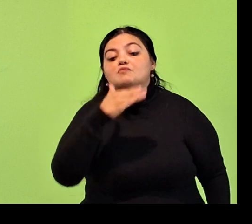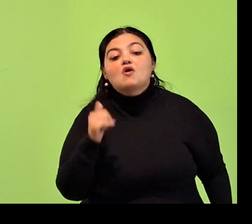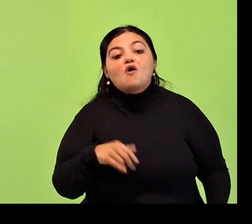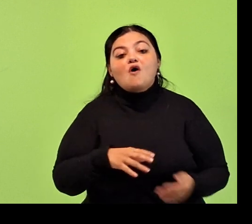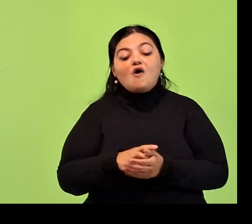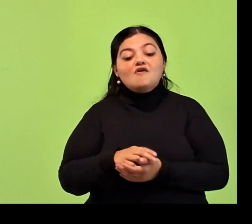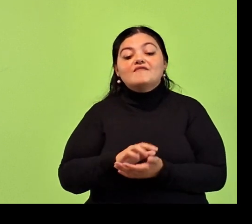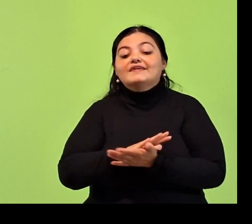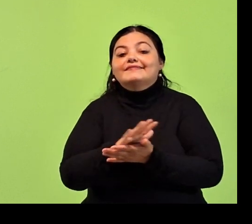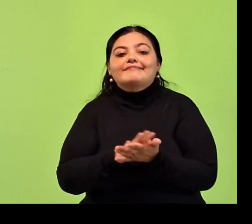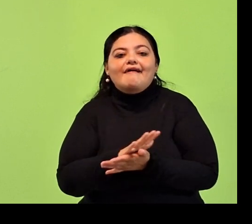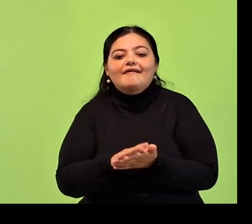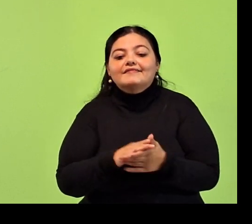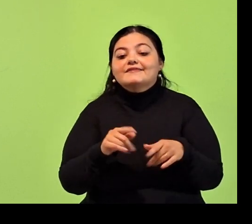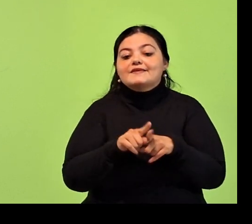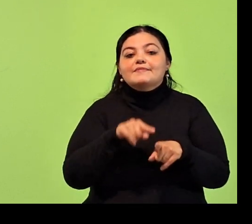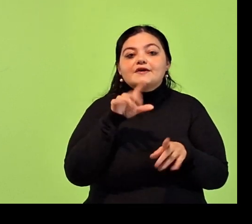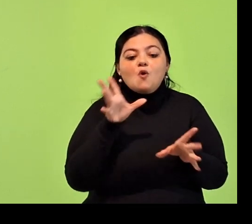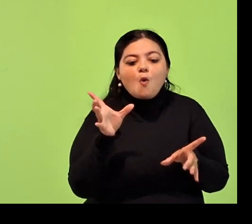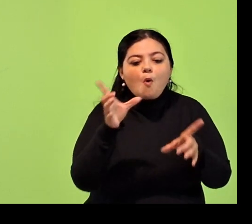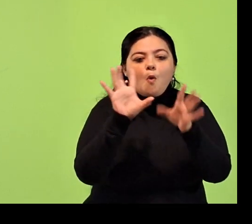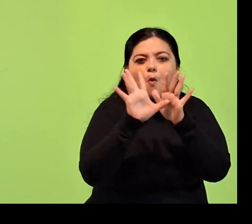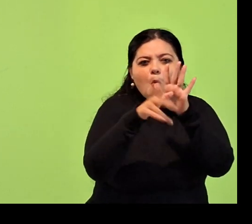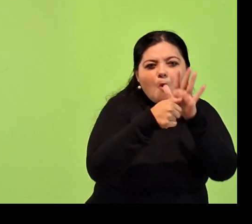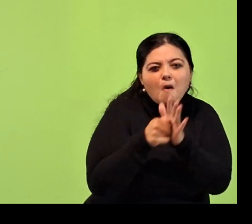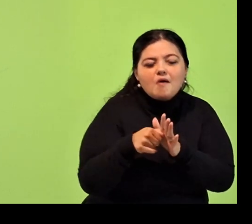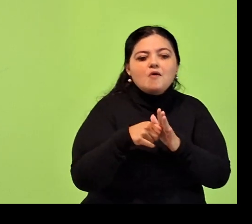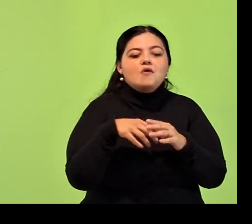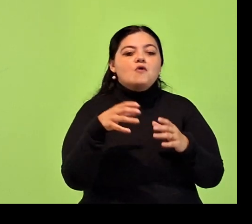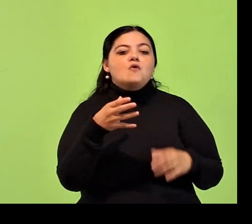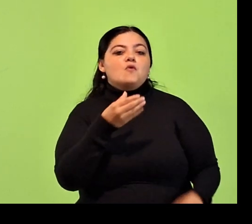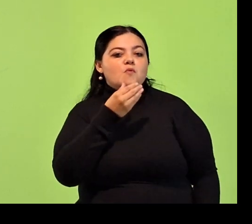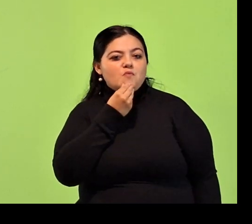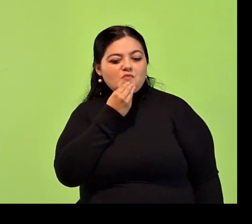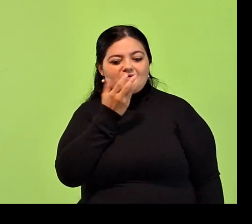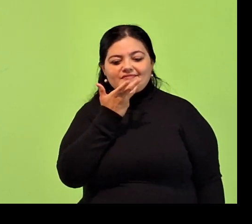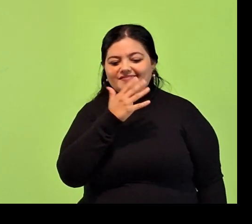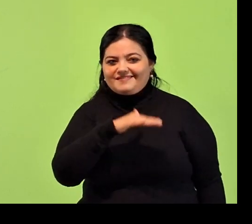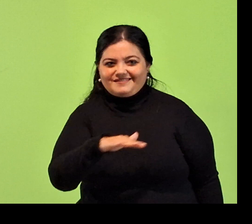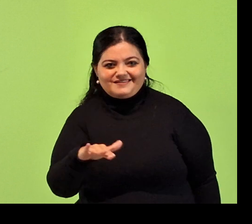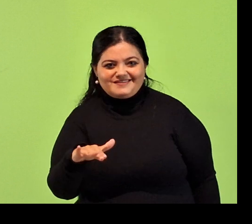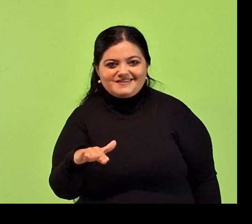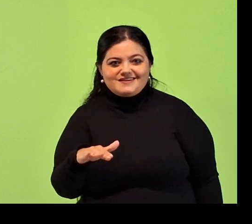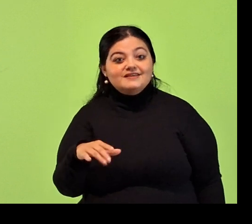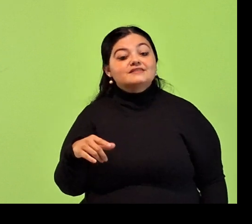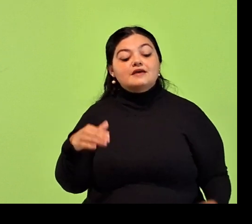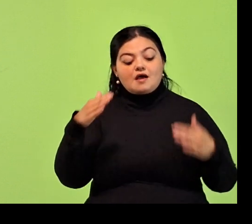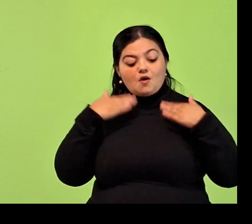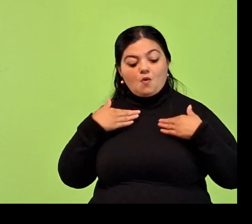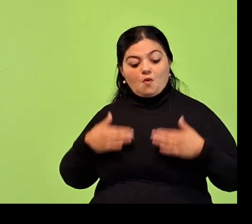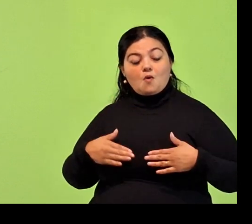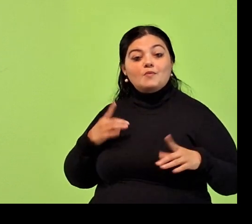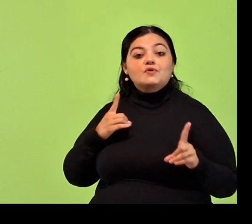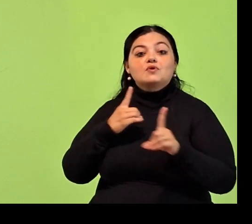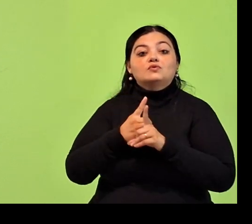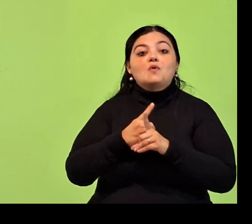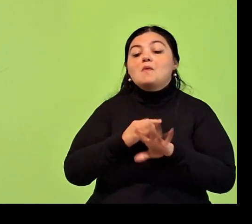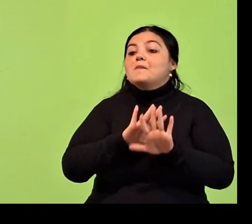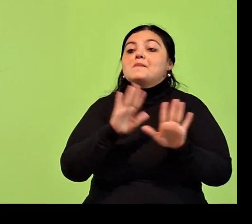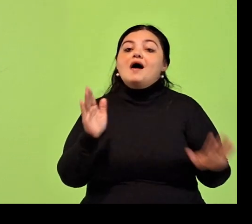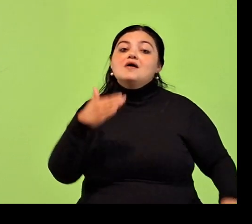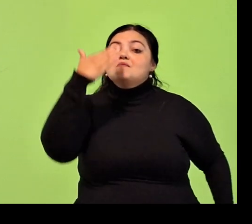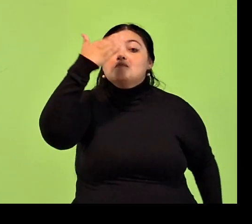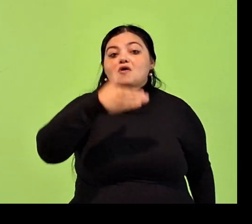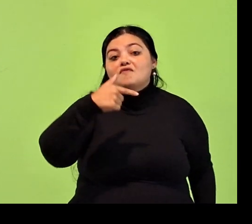O sequestro do menino só se é conhecido porque o corpo foi encontrado. Ninguém consegue provar que as 7 pessoas